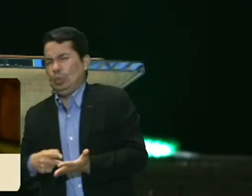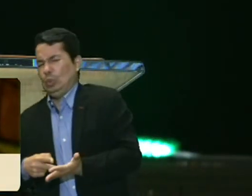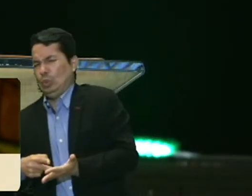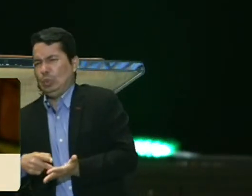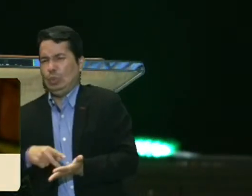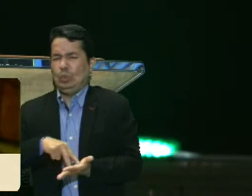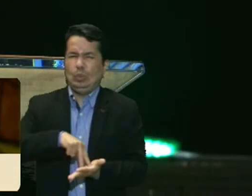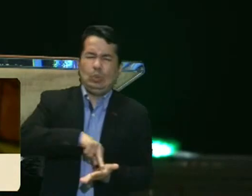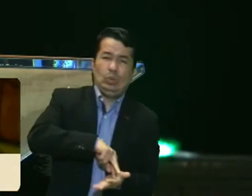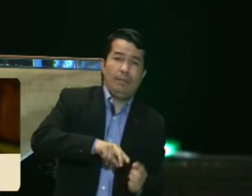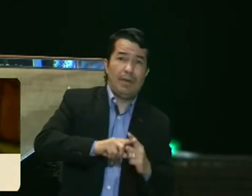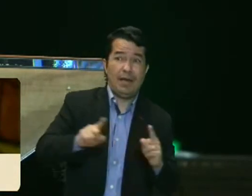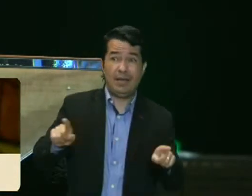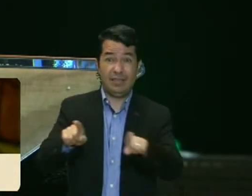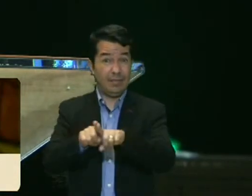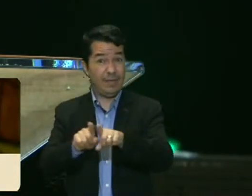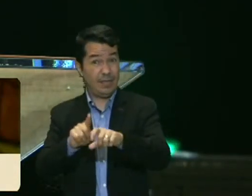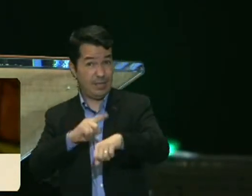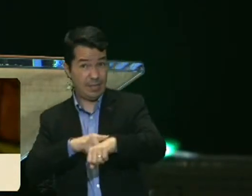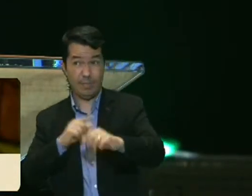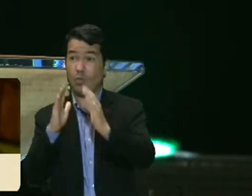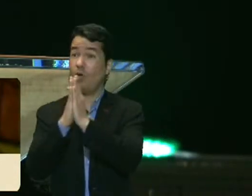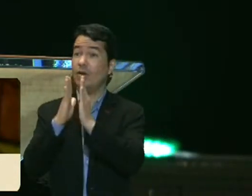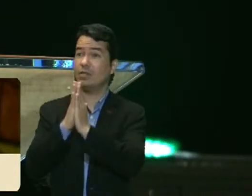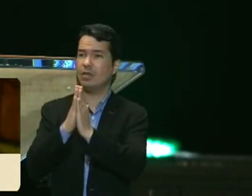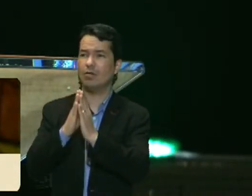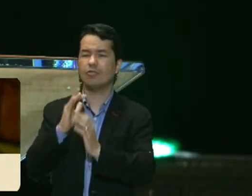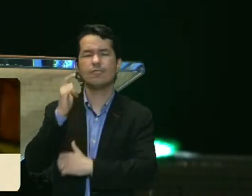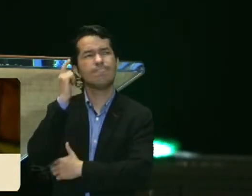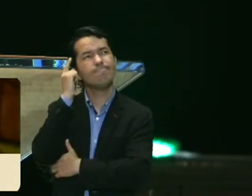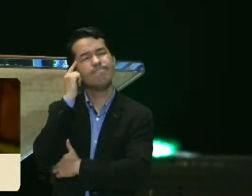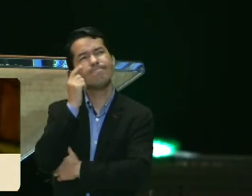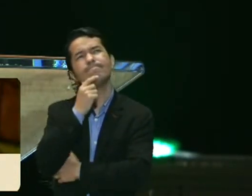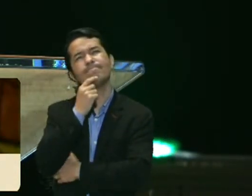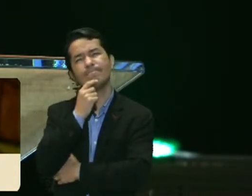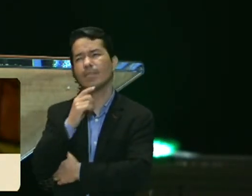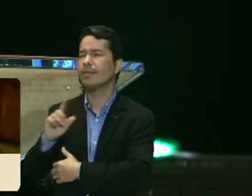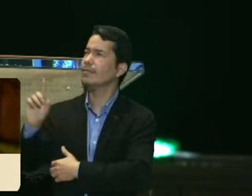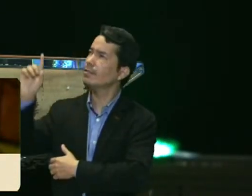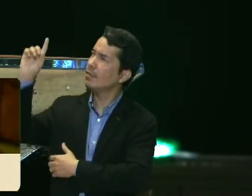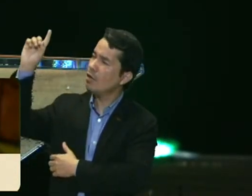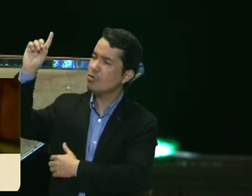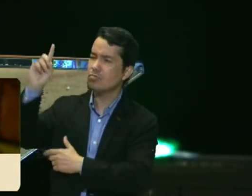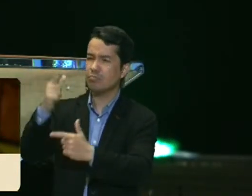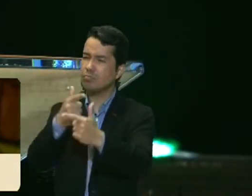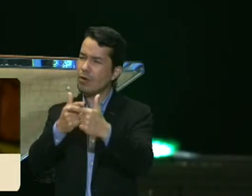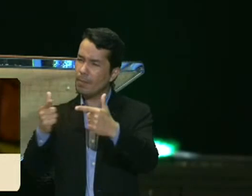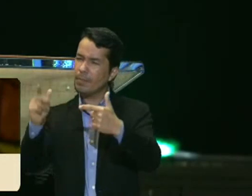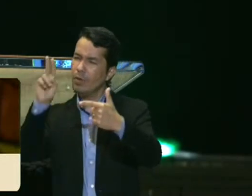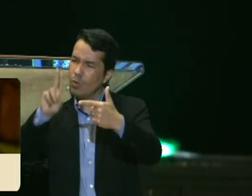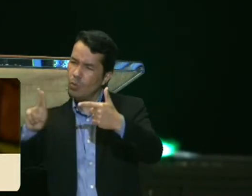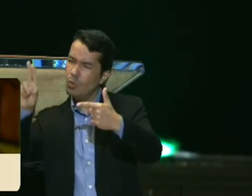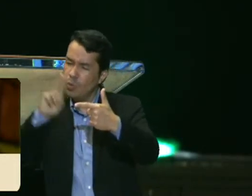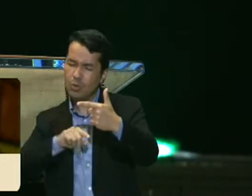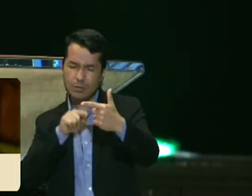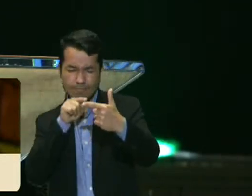devocional, aprendi que o deserto vem para nos mostrar a grandeza de